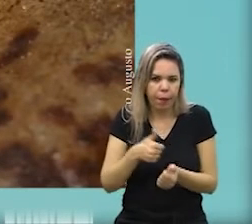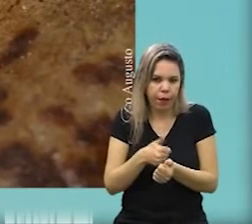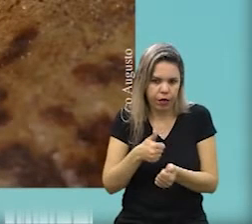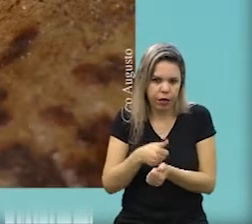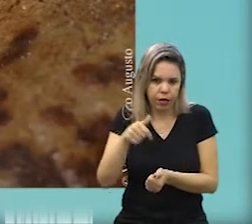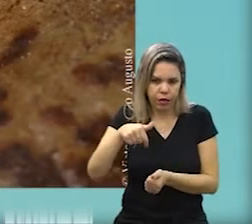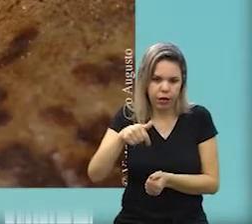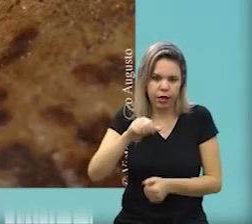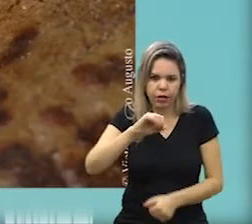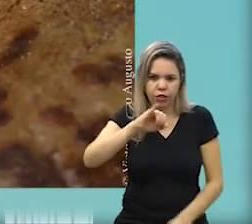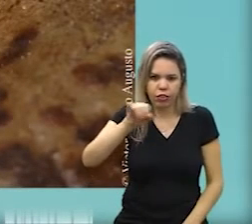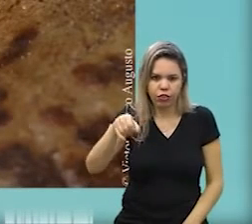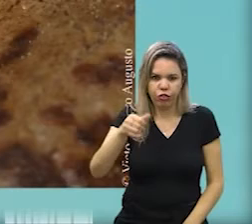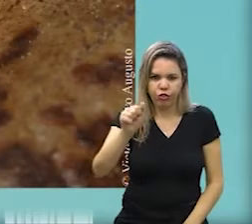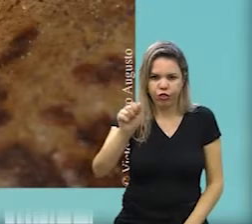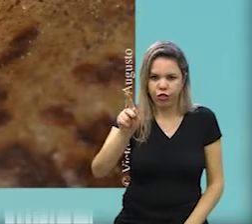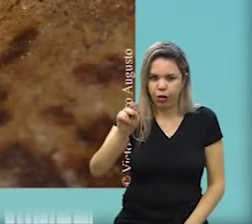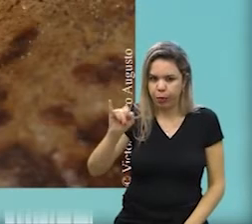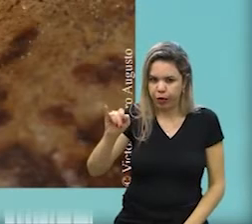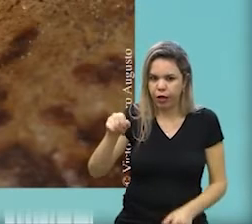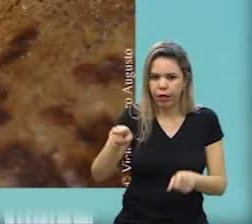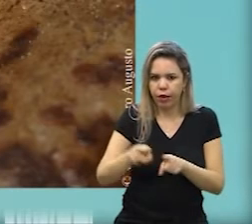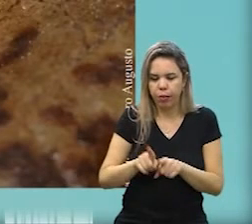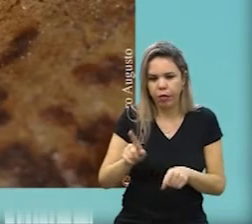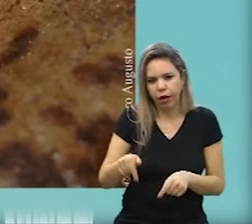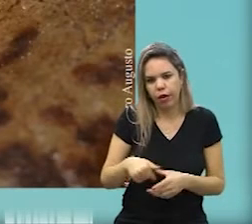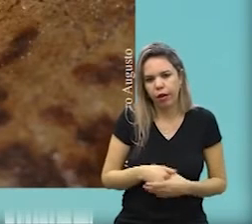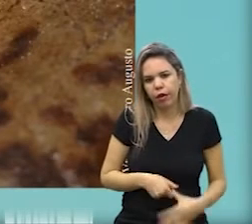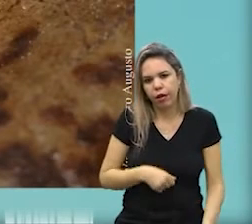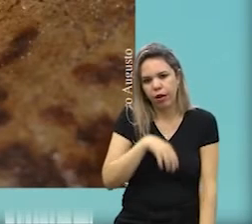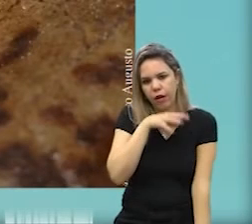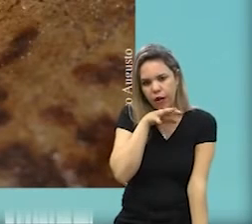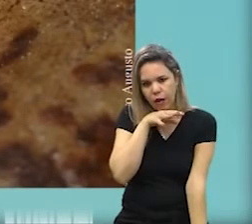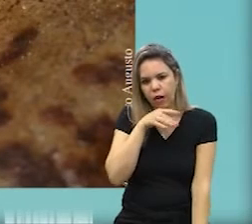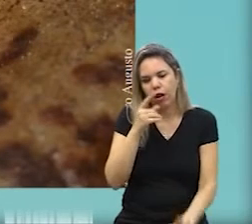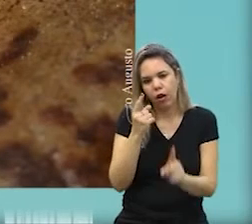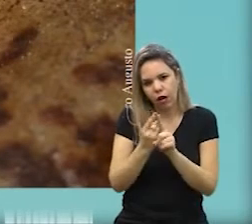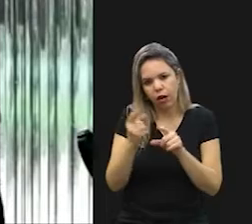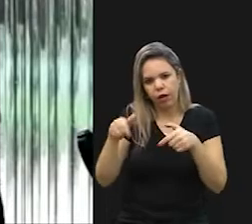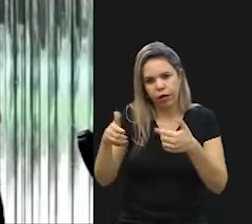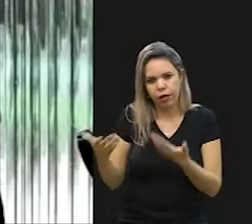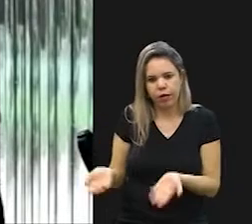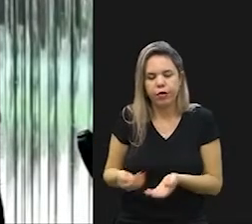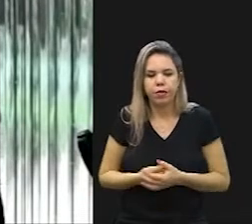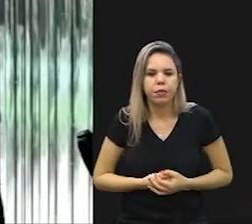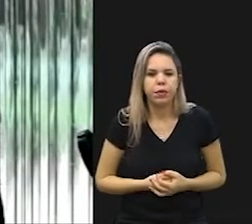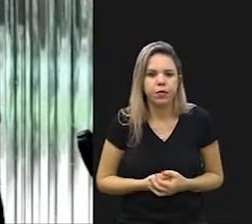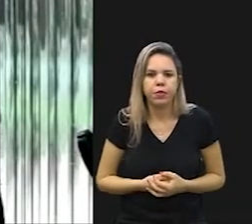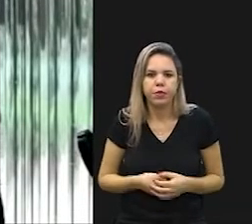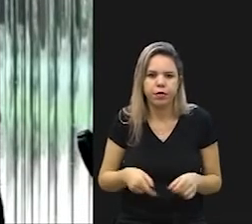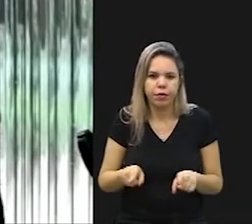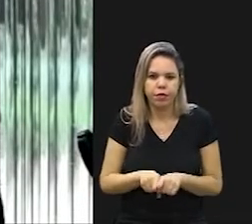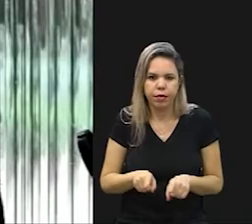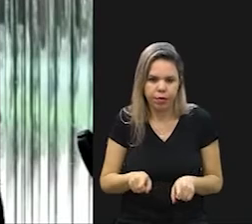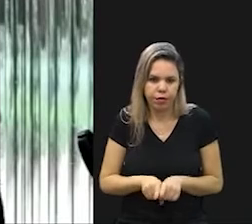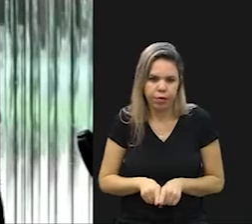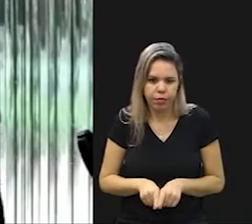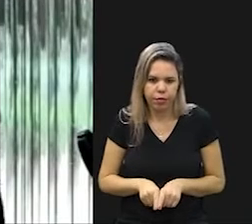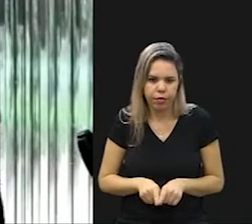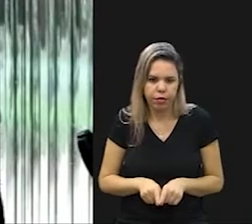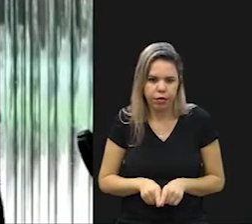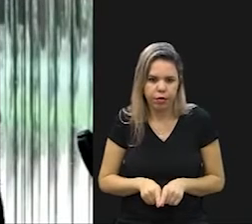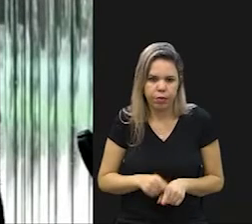Japi, ele mora aqui também, ele é uma das espécies que a gente encontra aqui no local, que também,